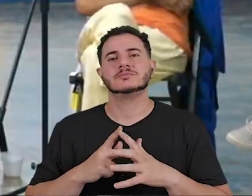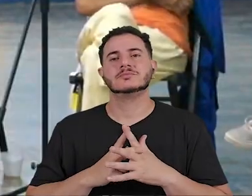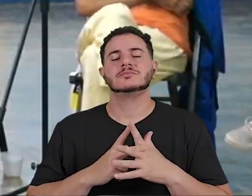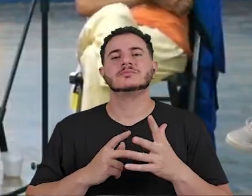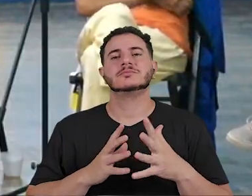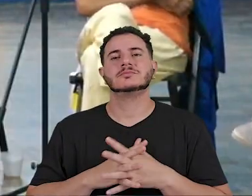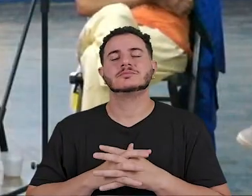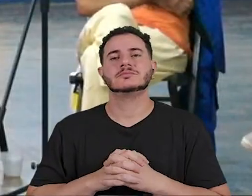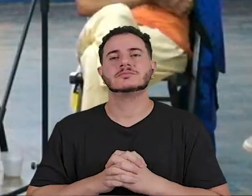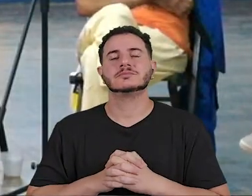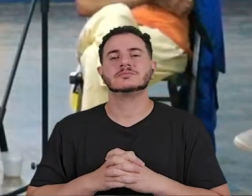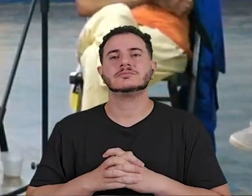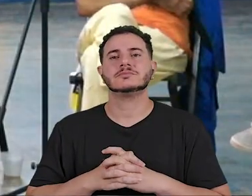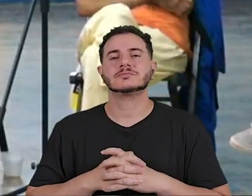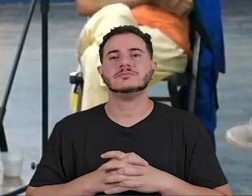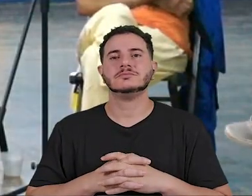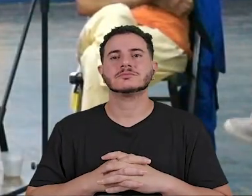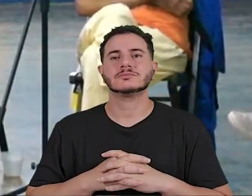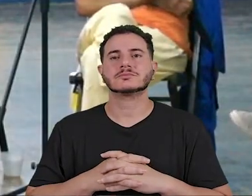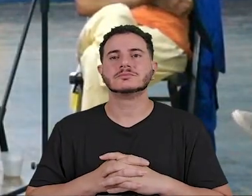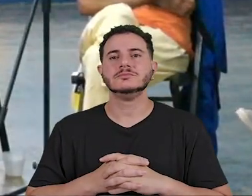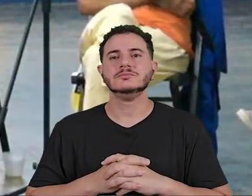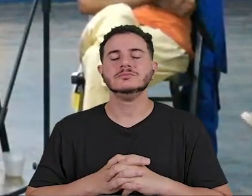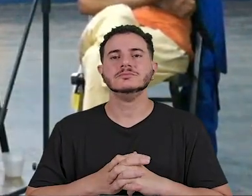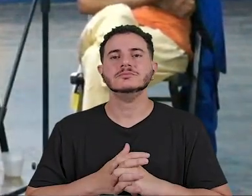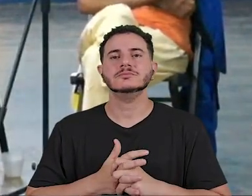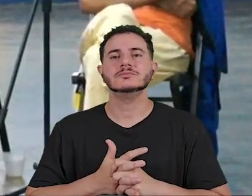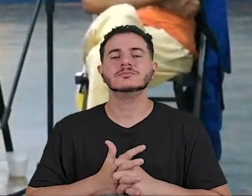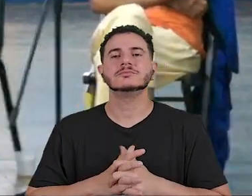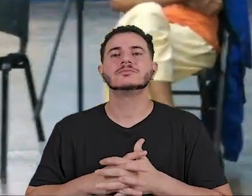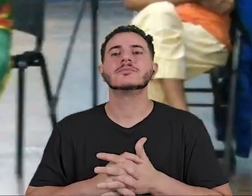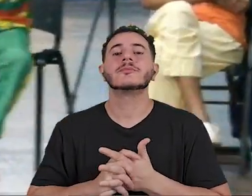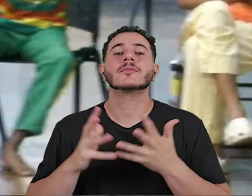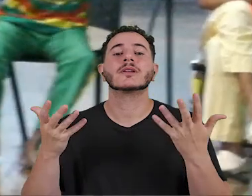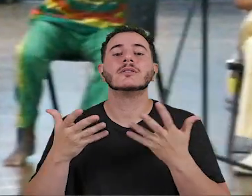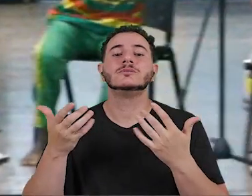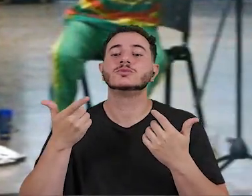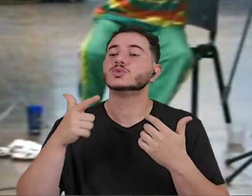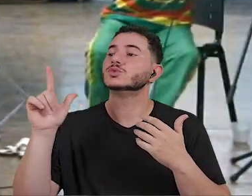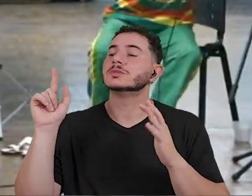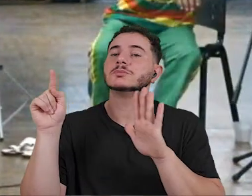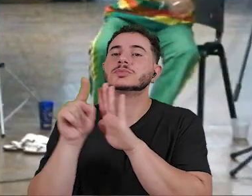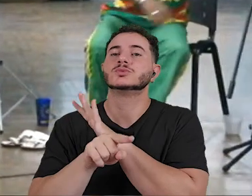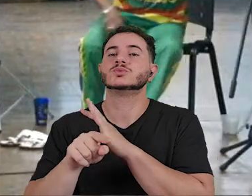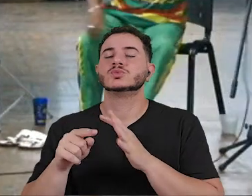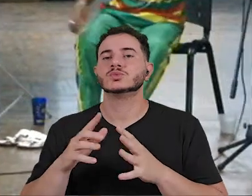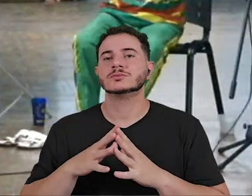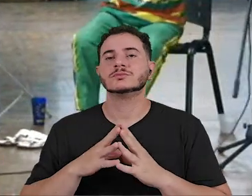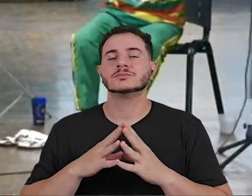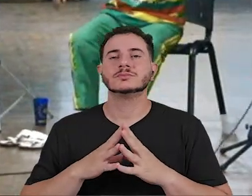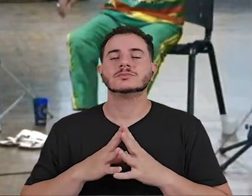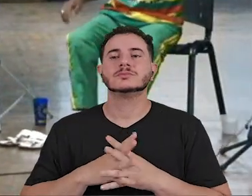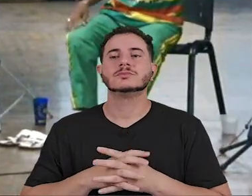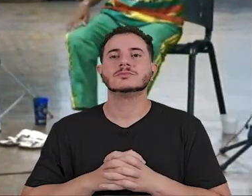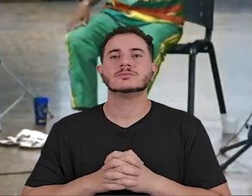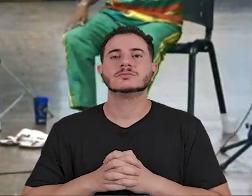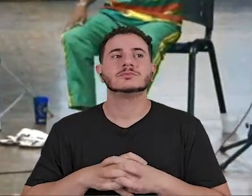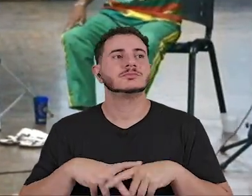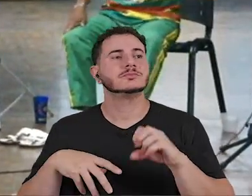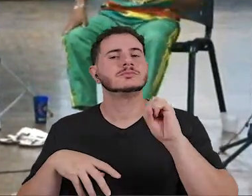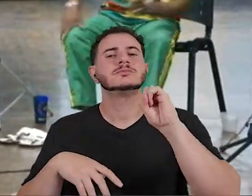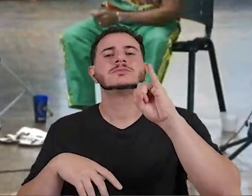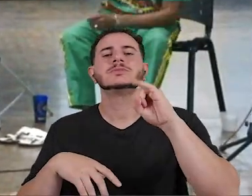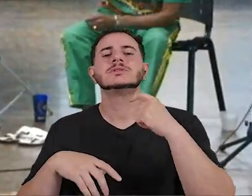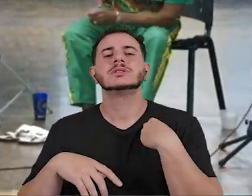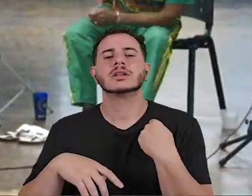Agora eu vou fazer outra pergunta. Quando eu for lá, se eu chegar antes para ensaiar, eu vou poder sair